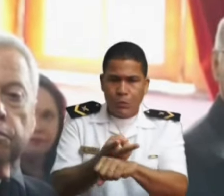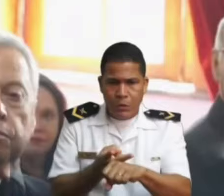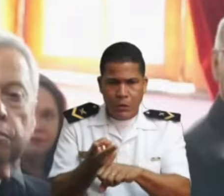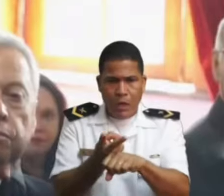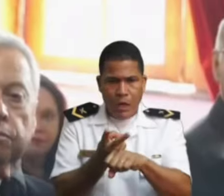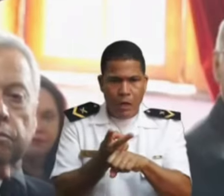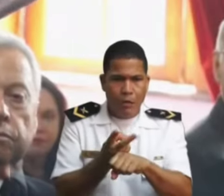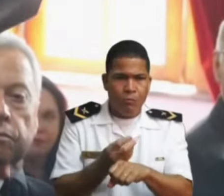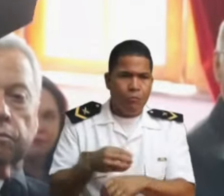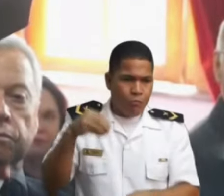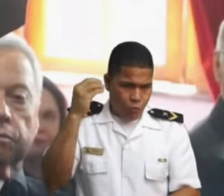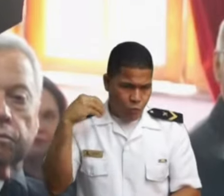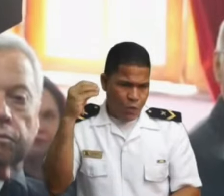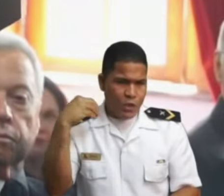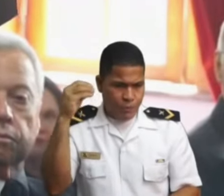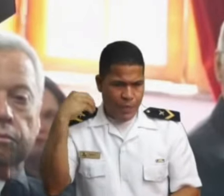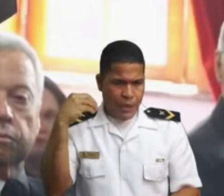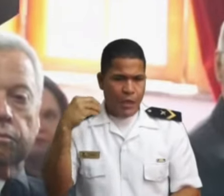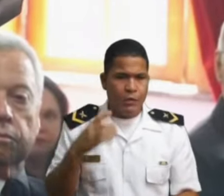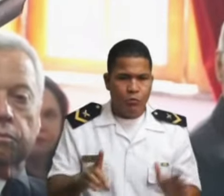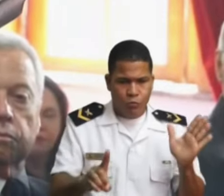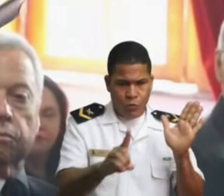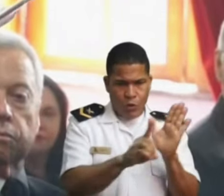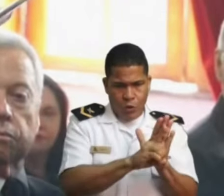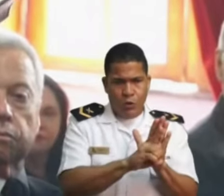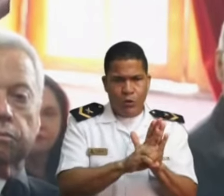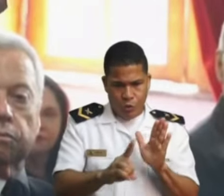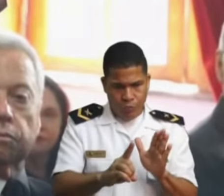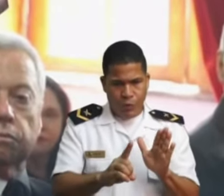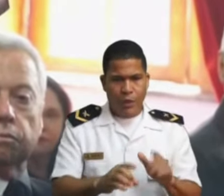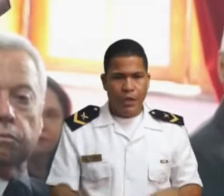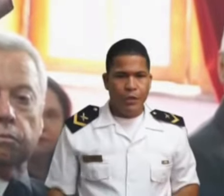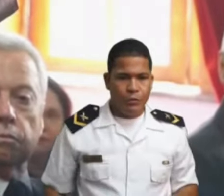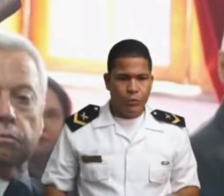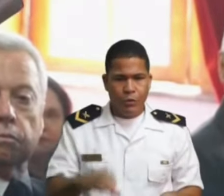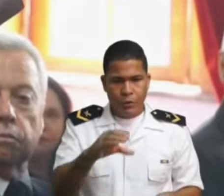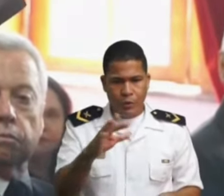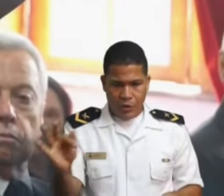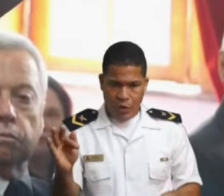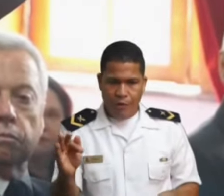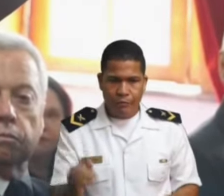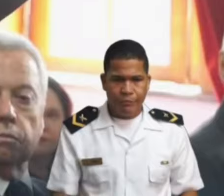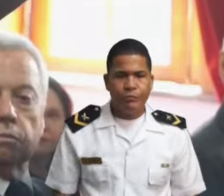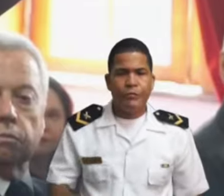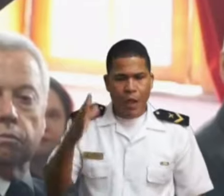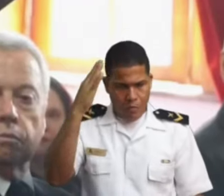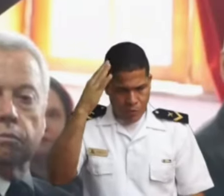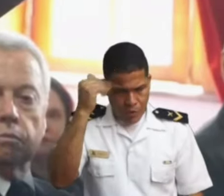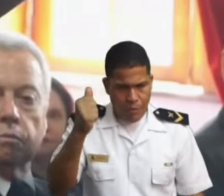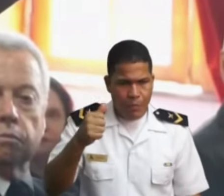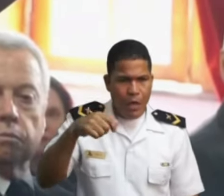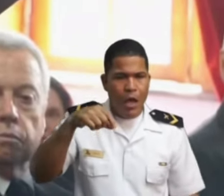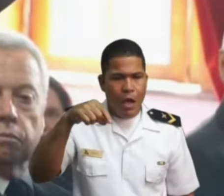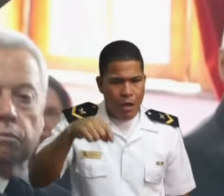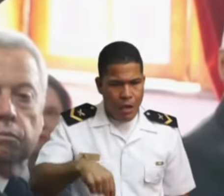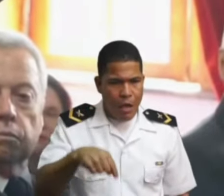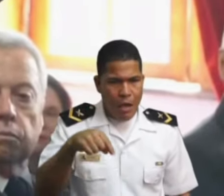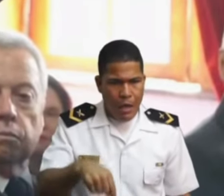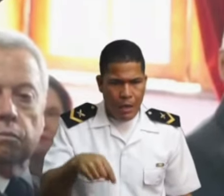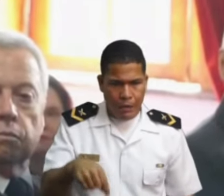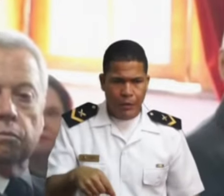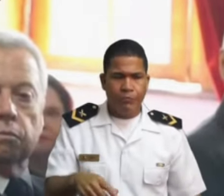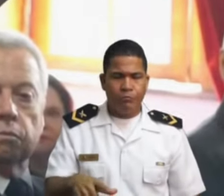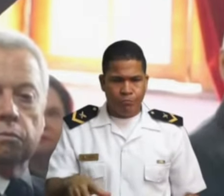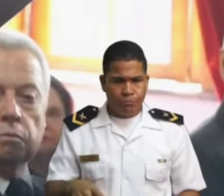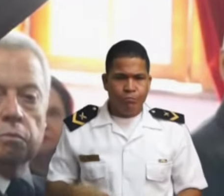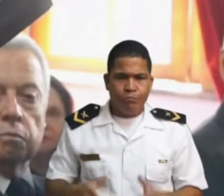toda a sua expertise, o direito de seu constituinte. É saber que navegará em mares